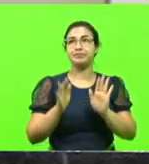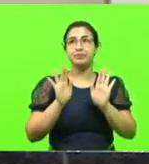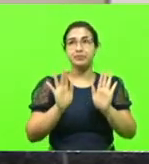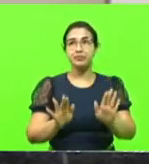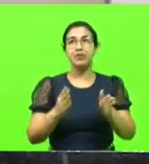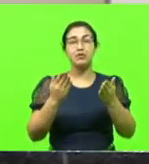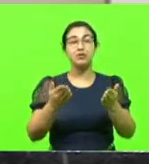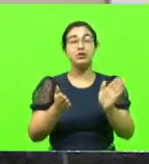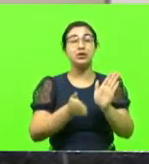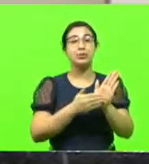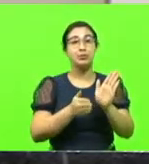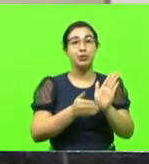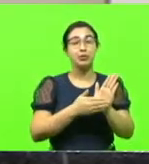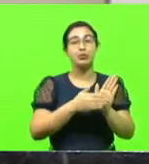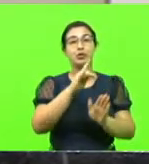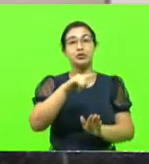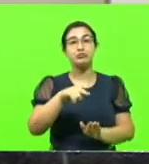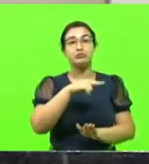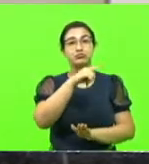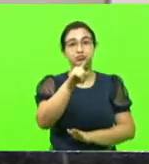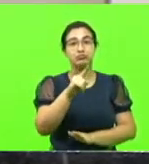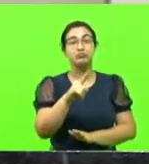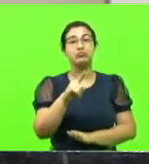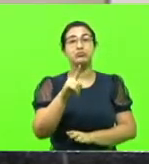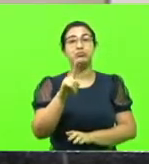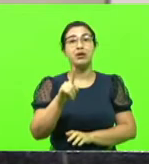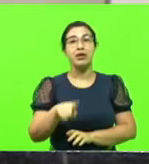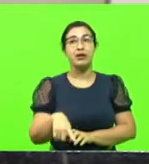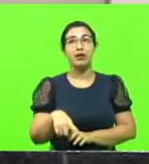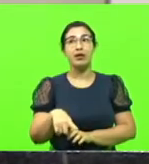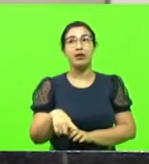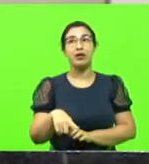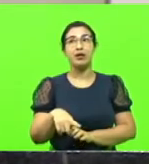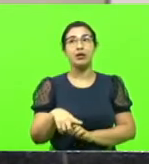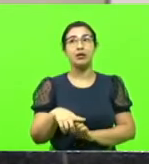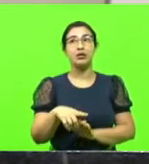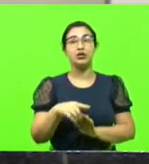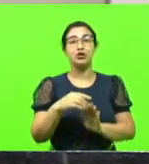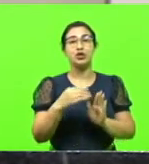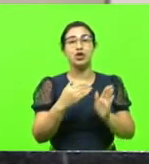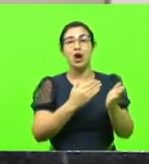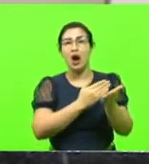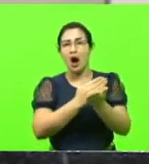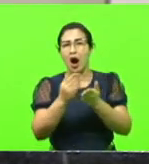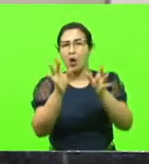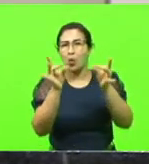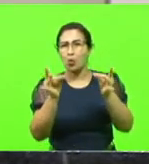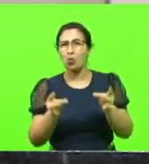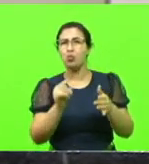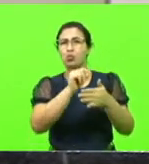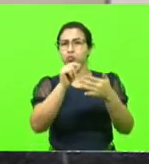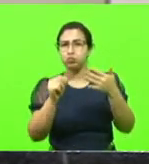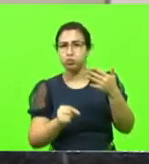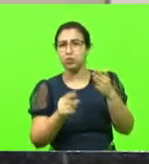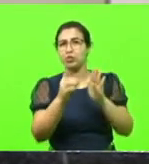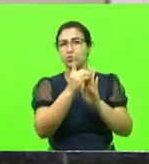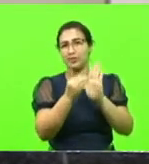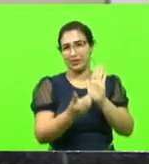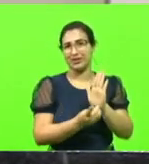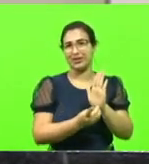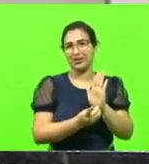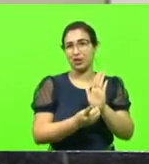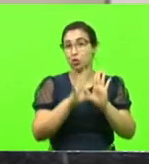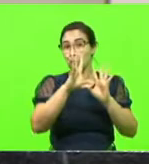que a proposta de sustação é de dispositivos do decreto, não é do decreto na íntegra. Então, é só aqueles dispositivos que hoje